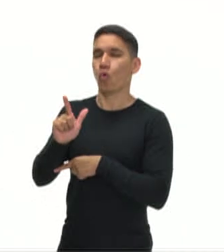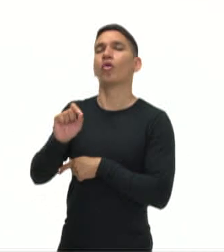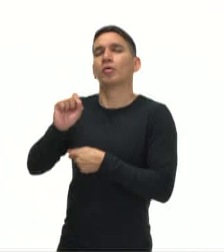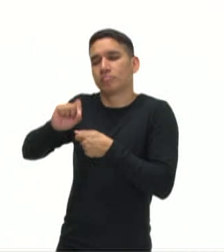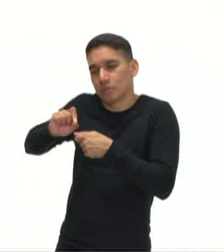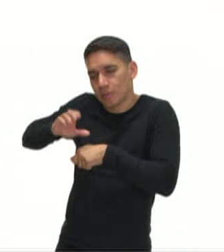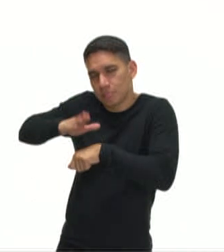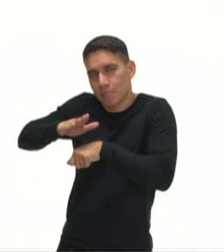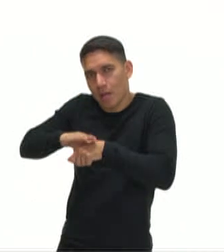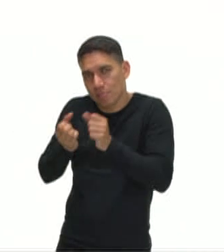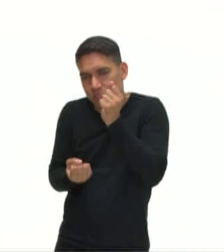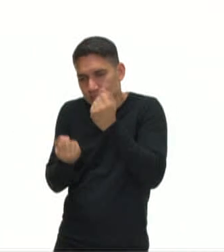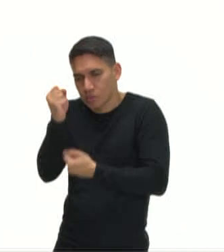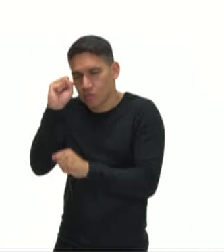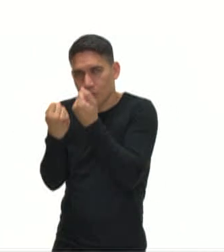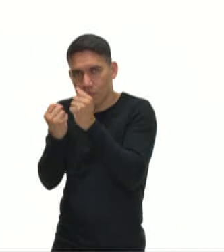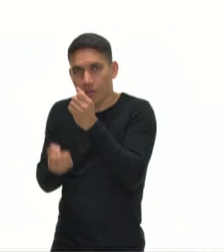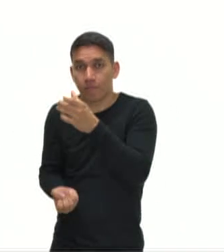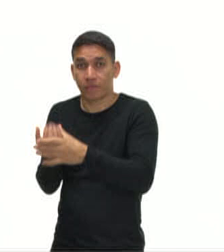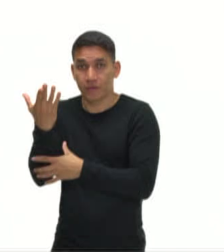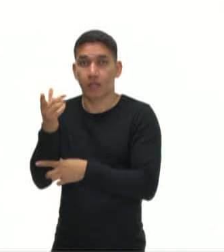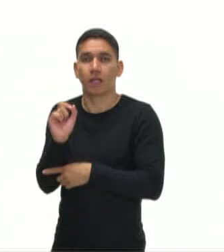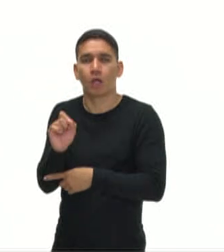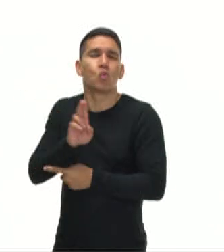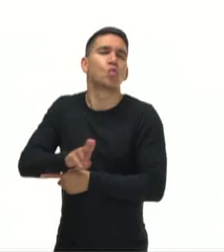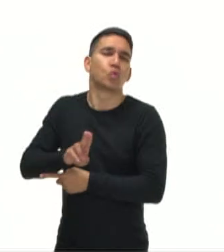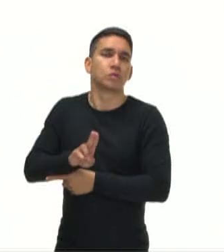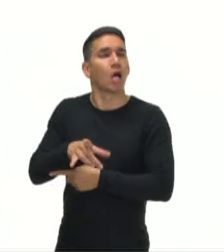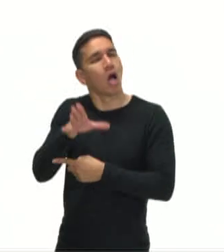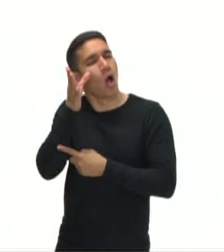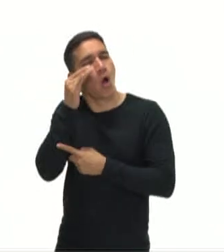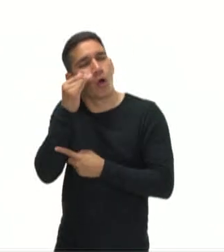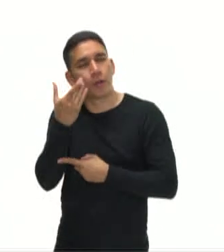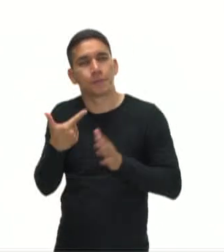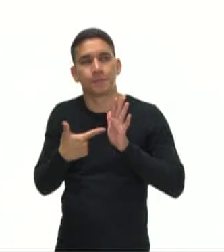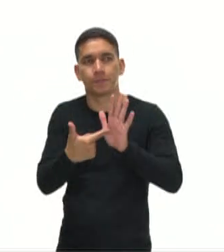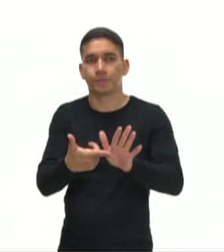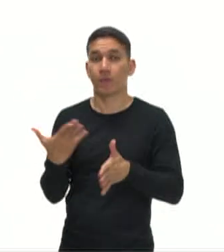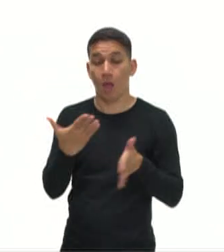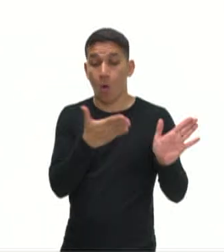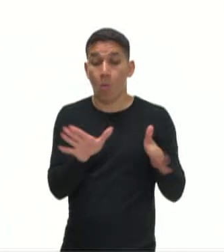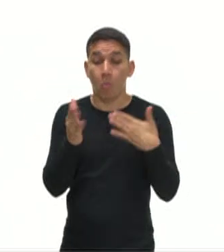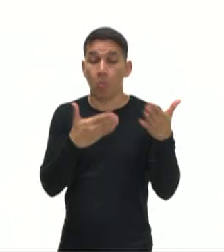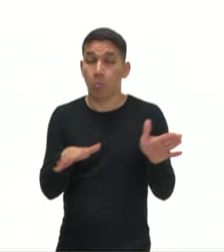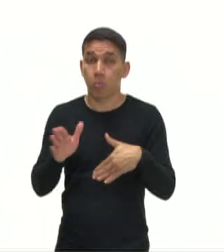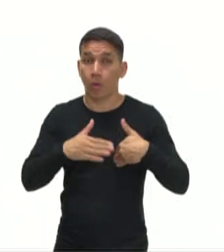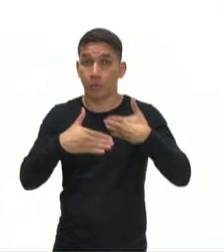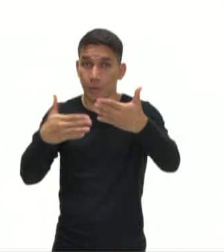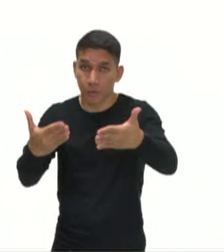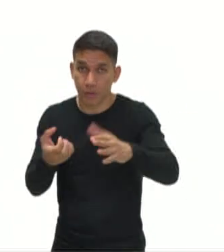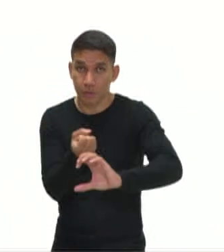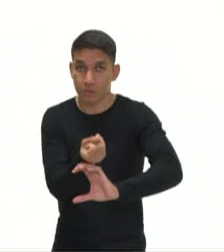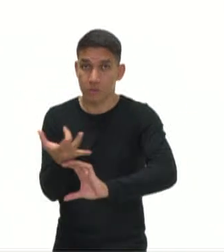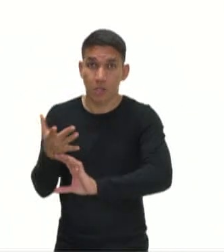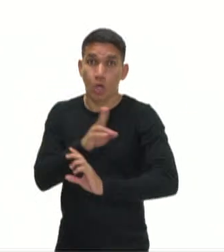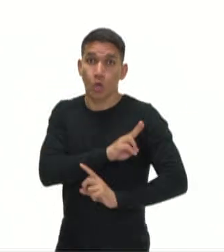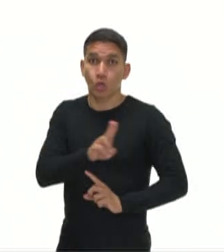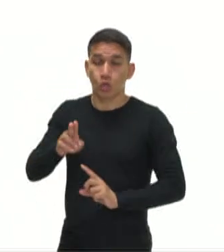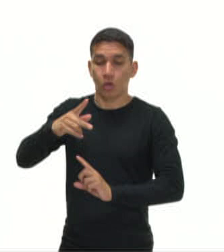disso aí. Tá? Aqui, alguma curiosidade. O processo de fabricação de polímeros é denominado